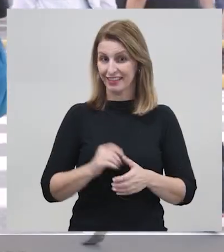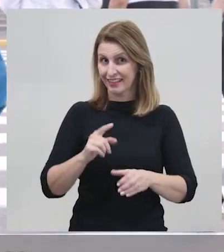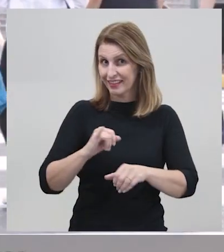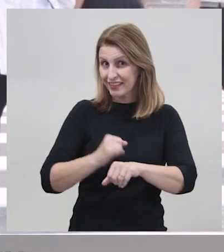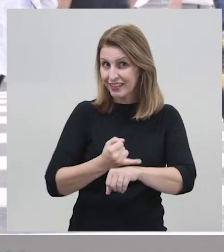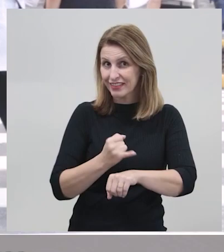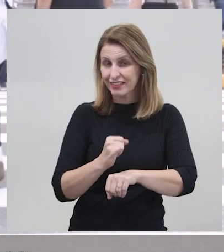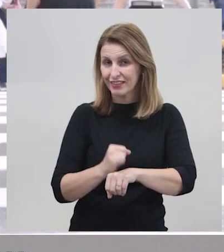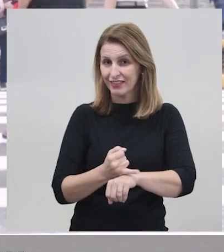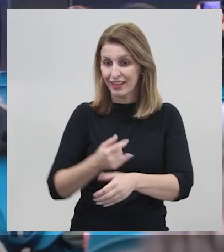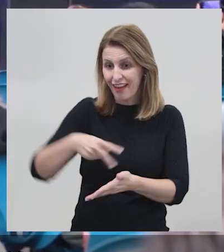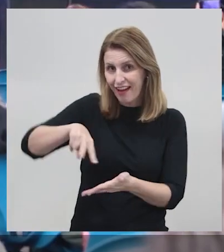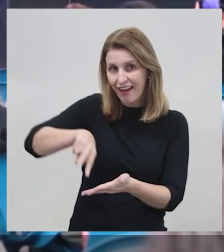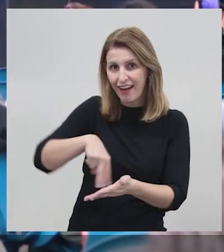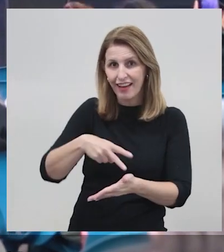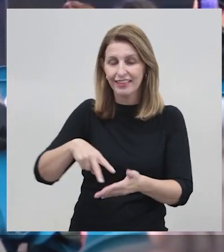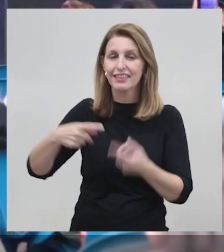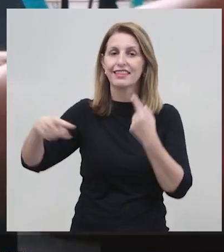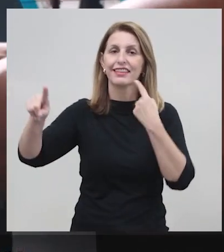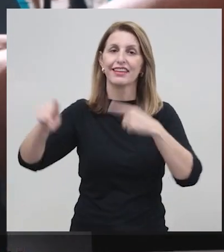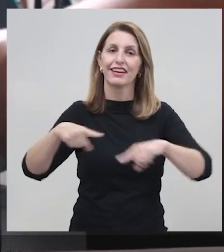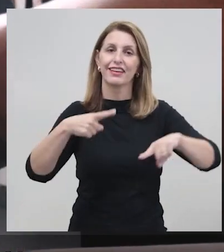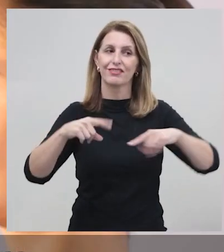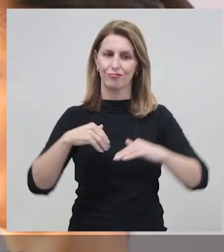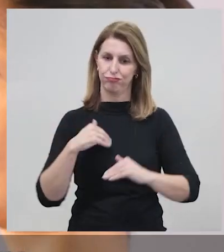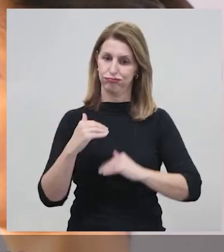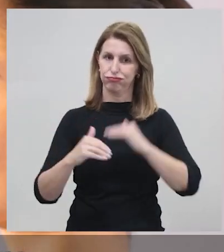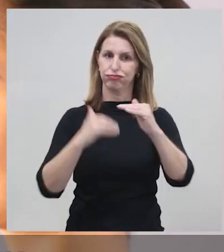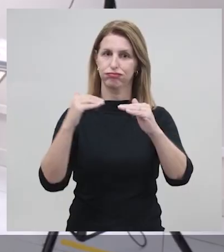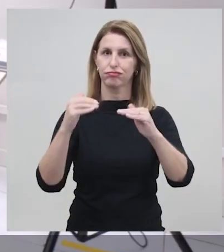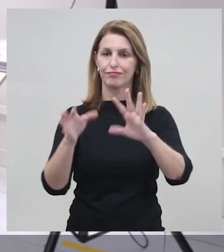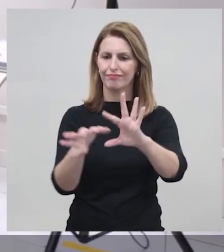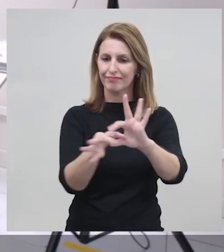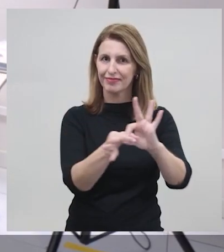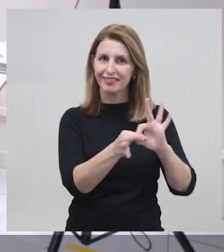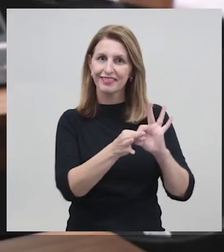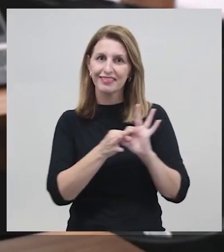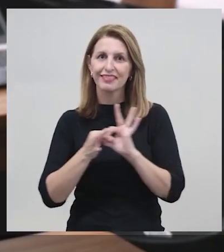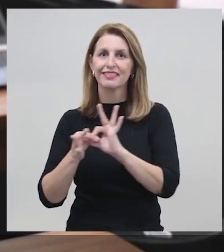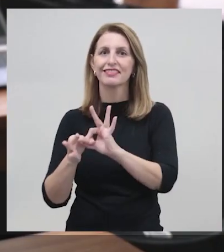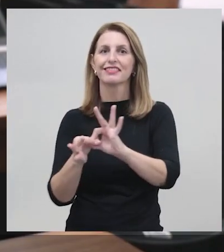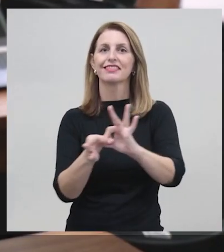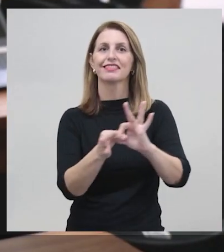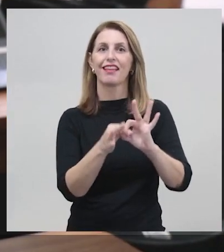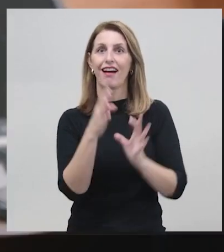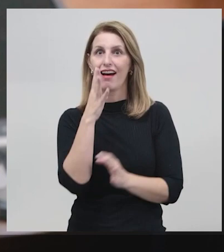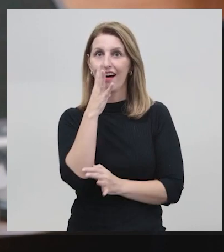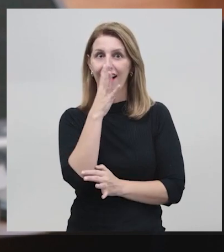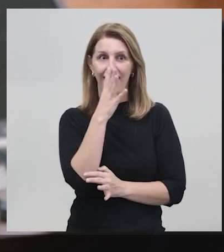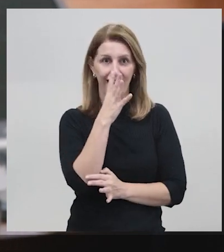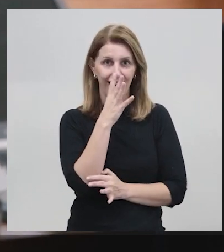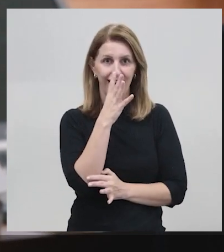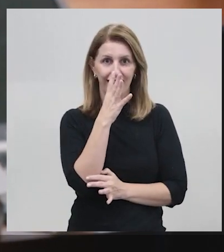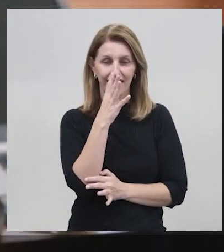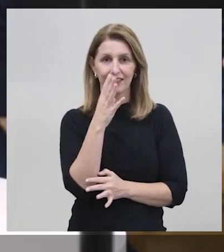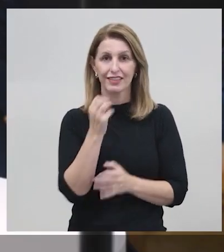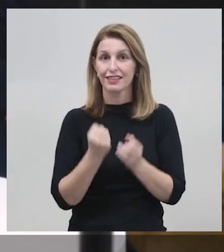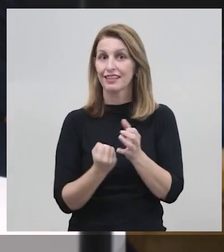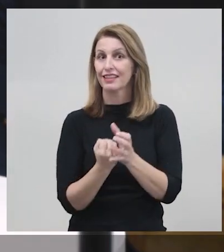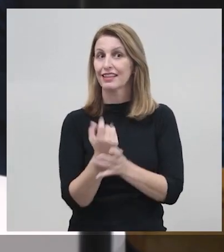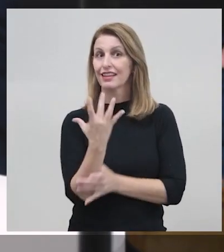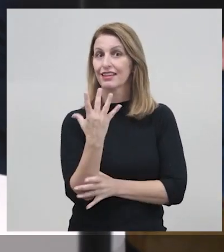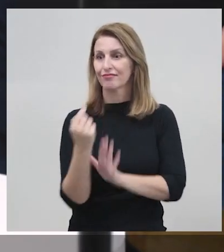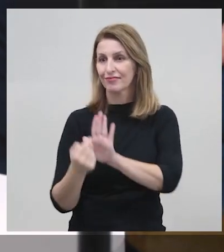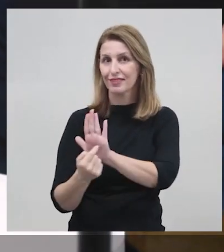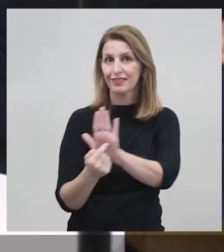E nessa Joinville, em que a dança, a música e o progresso se encontram numa simbiose impressionante, vai